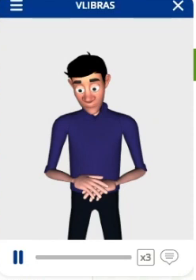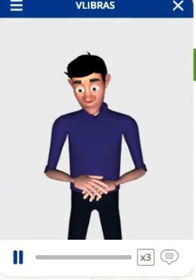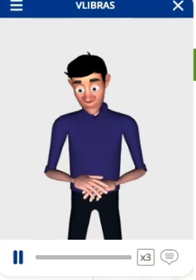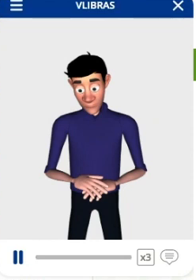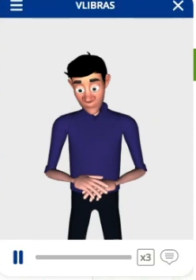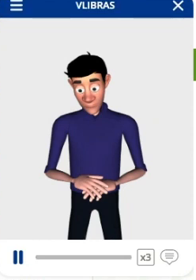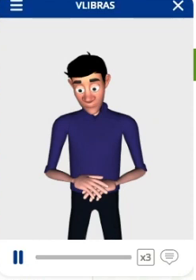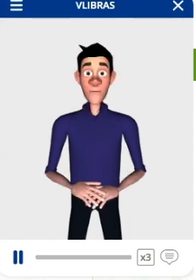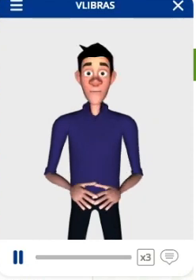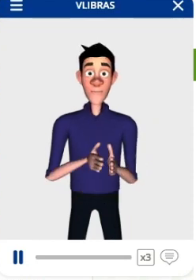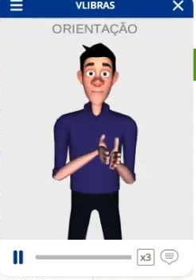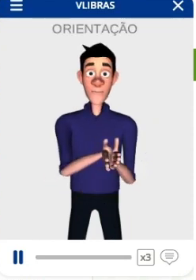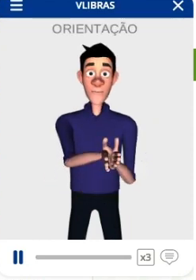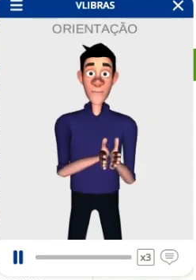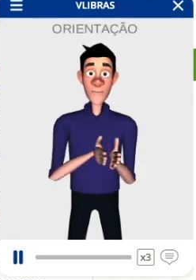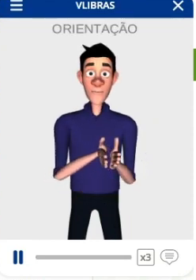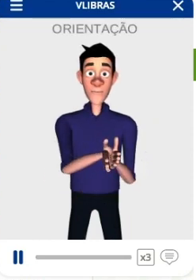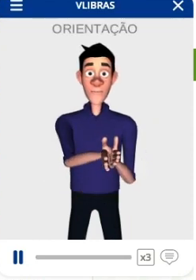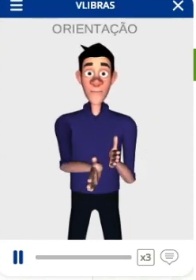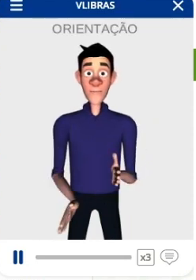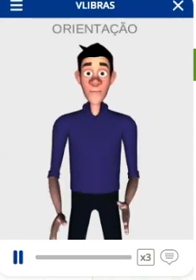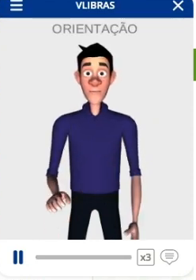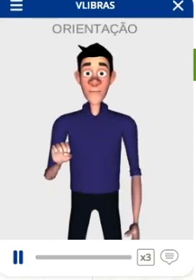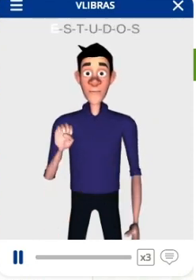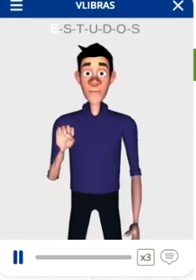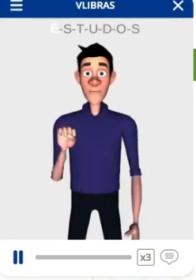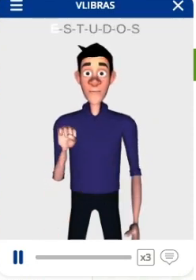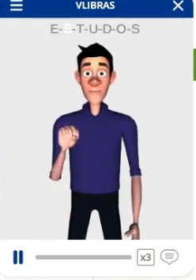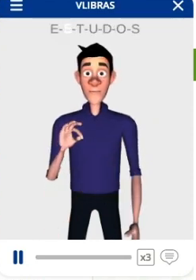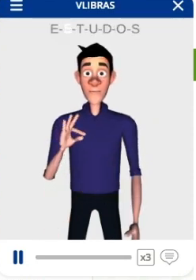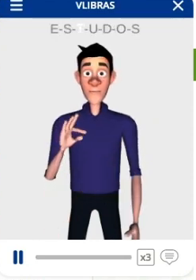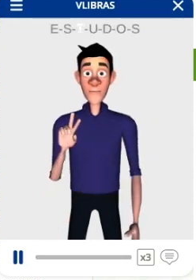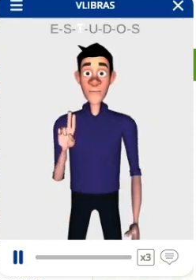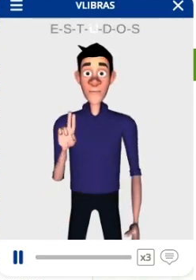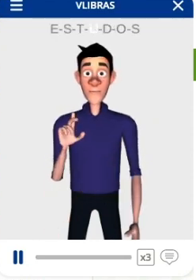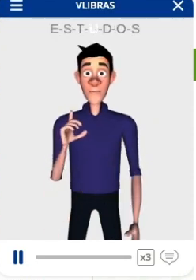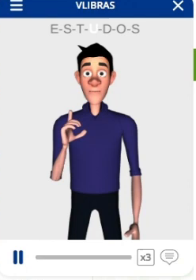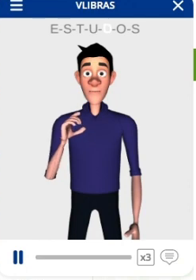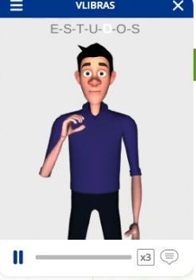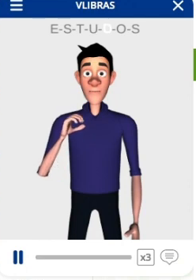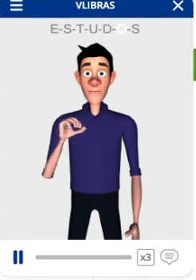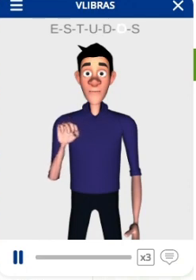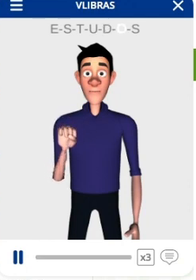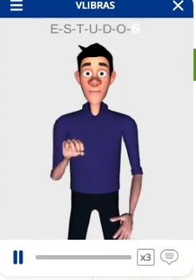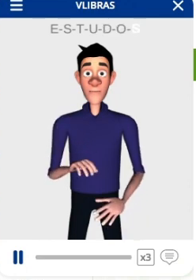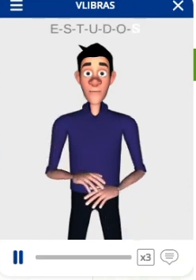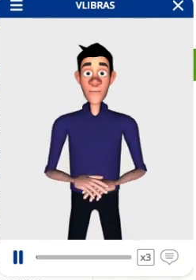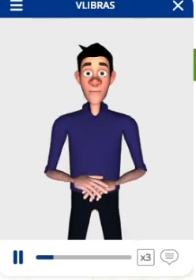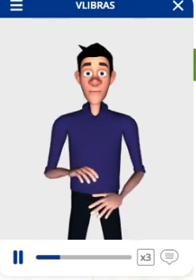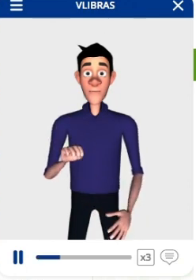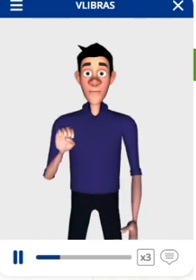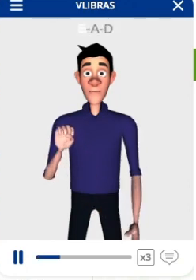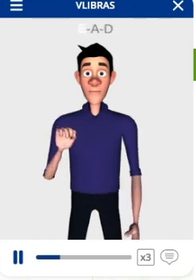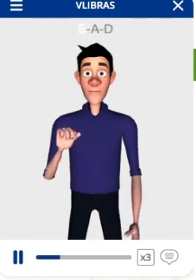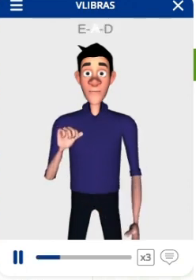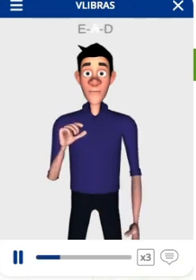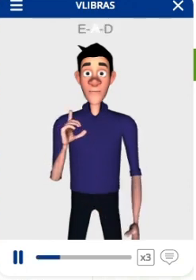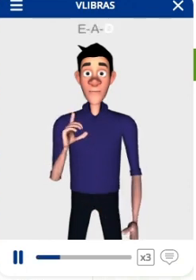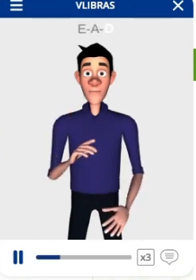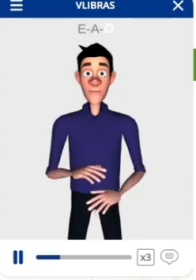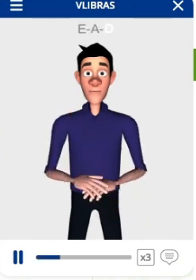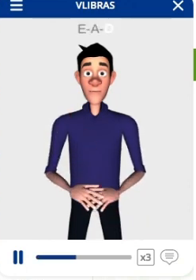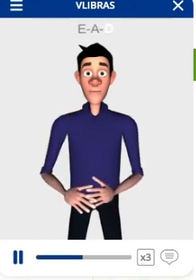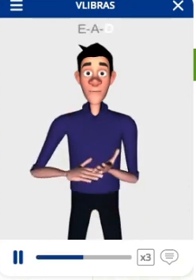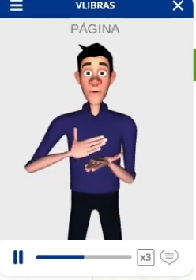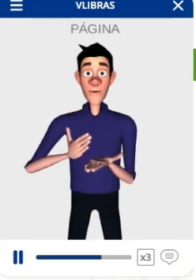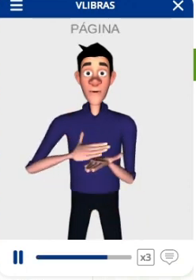Então, eu cliquei no link do recurso, que no caso aqui é uma página. E ele está traduzindo o título